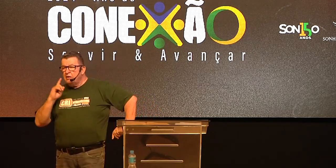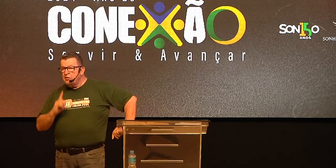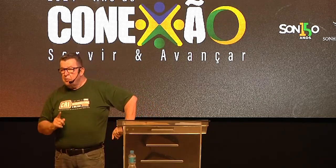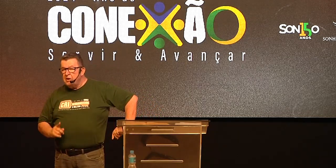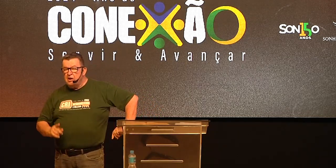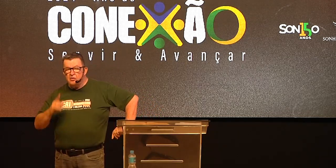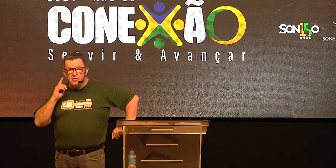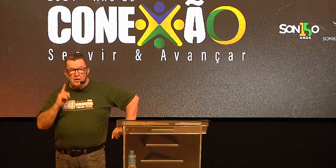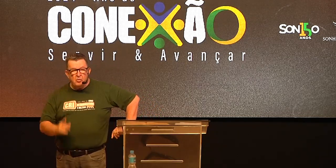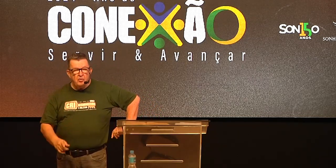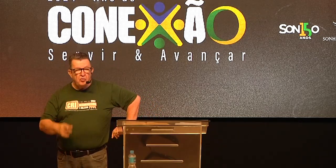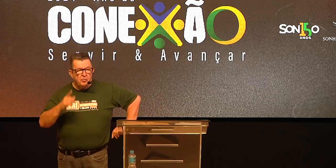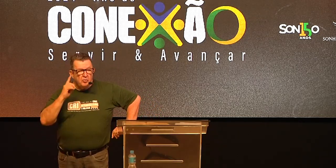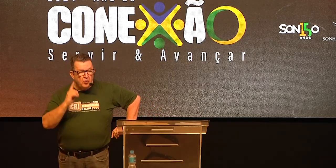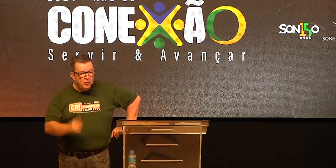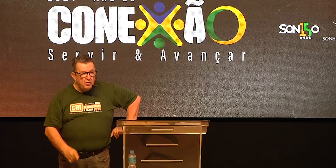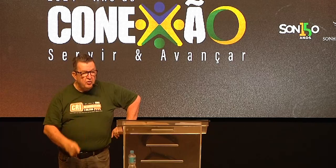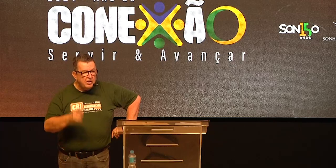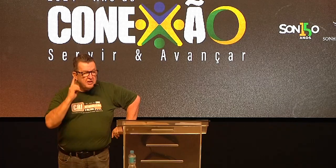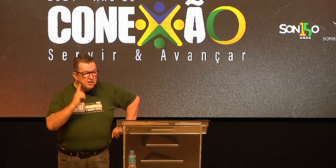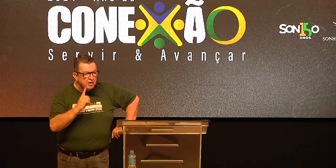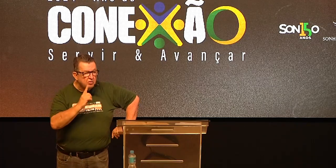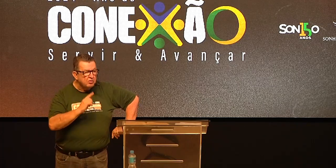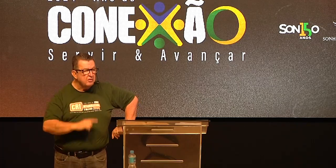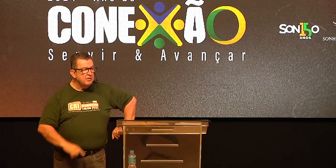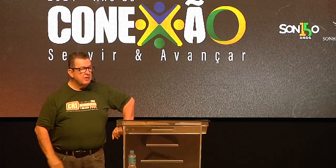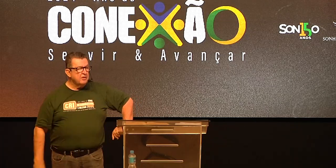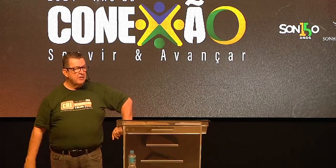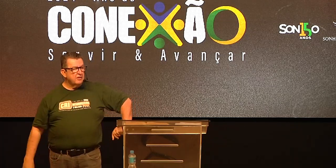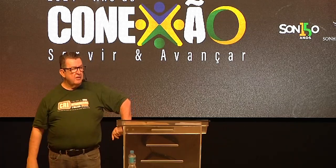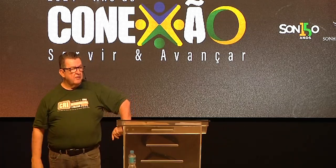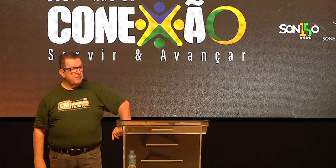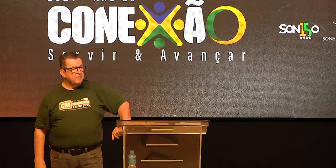Em quantas brigas nós estamos envolvidos sem sentido?